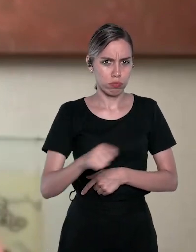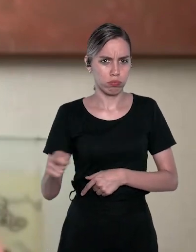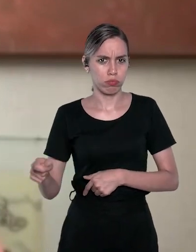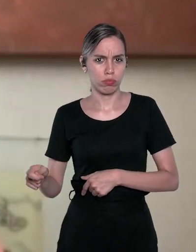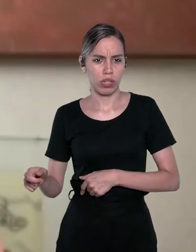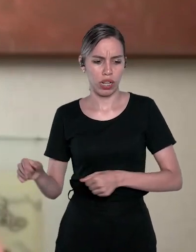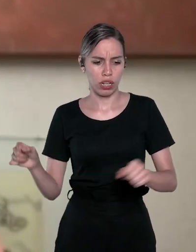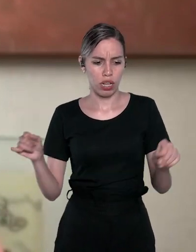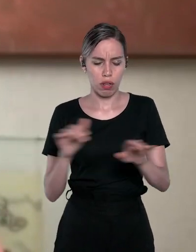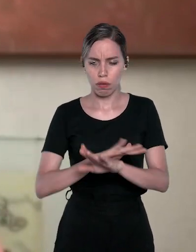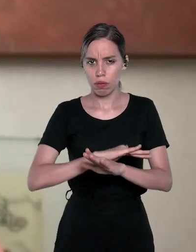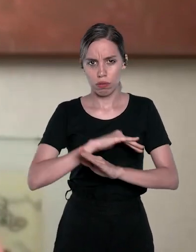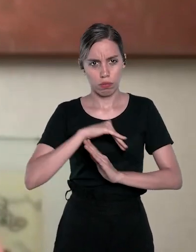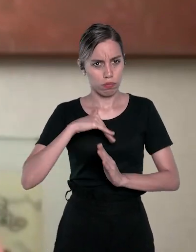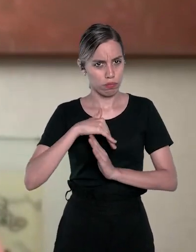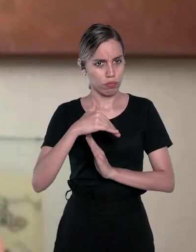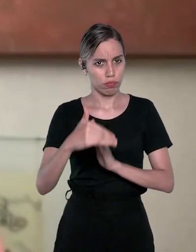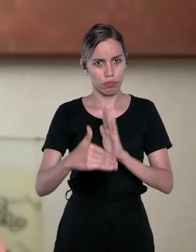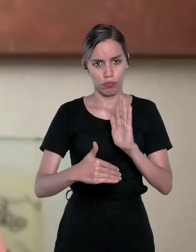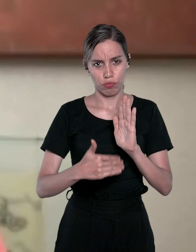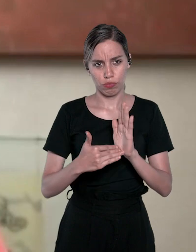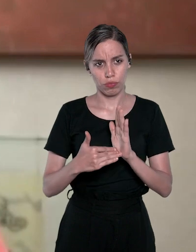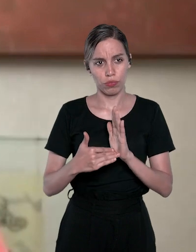as páginas da história.